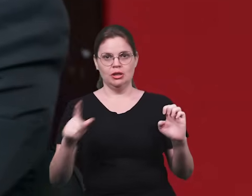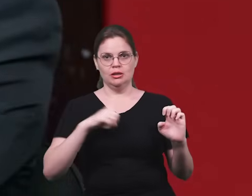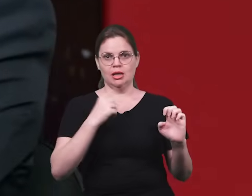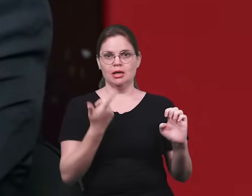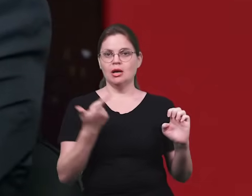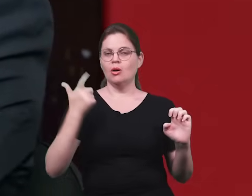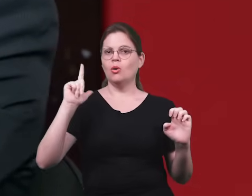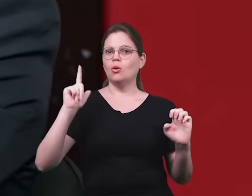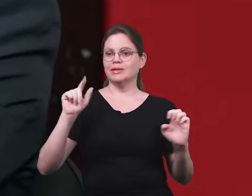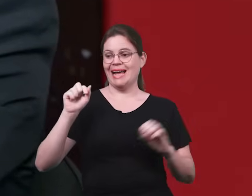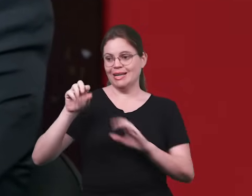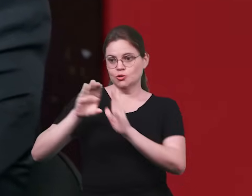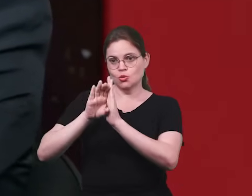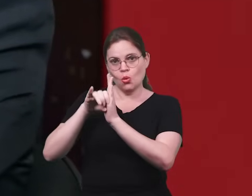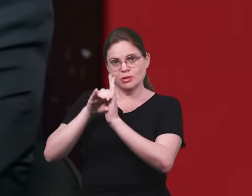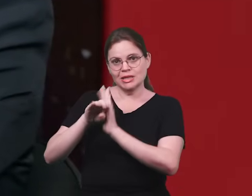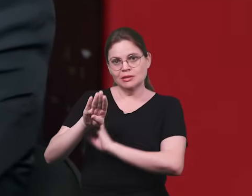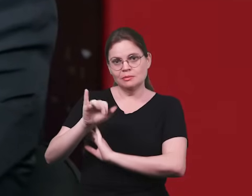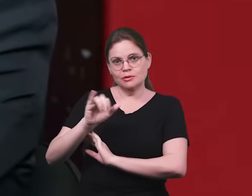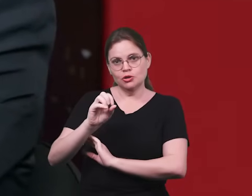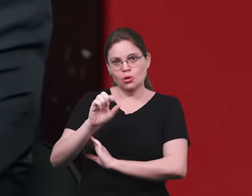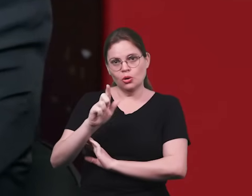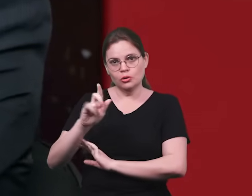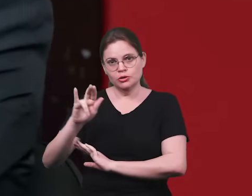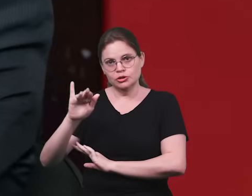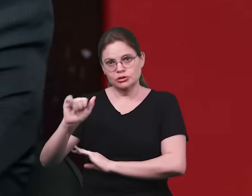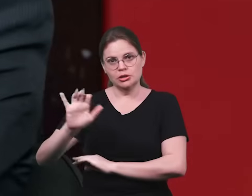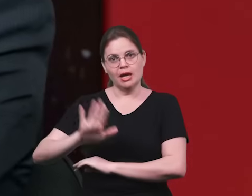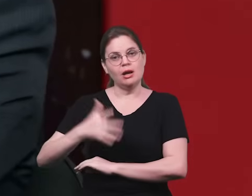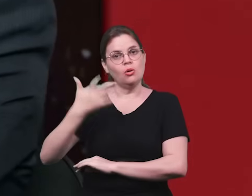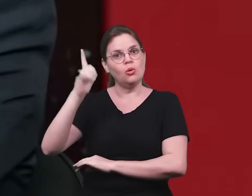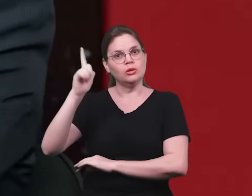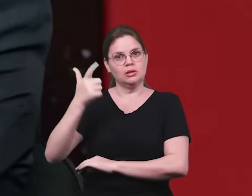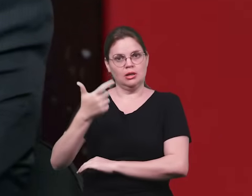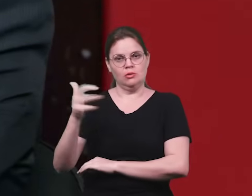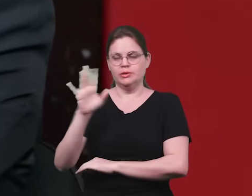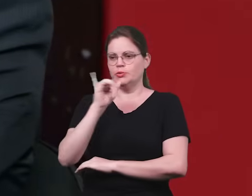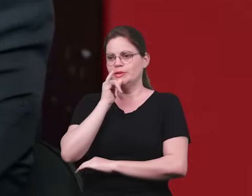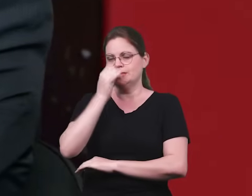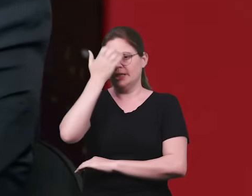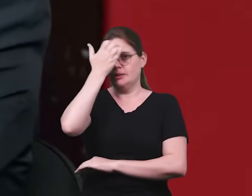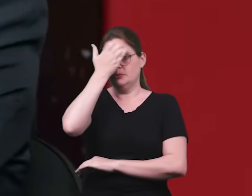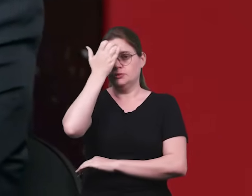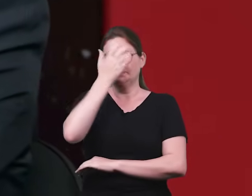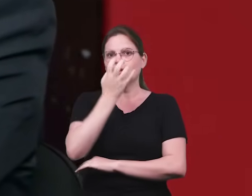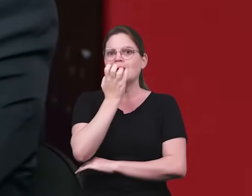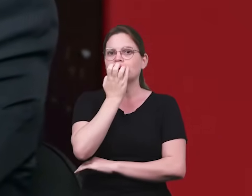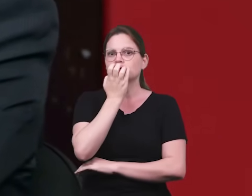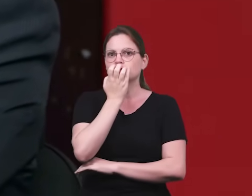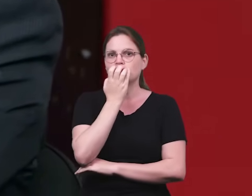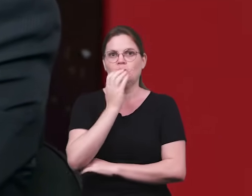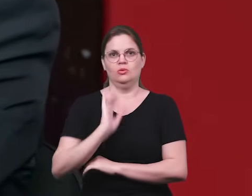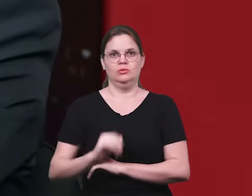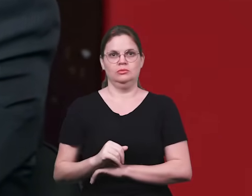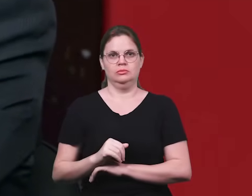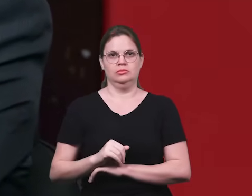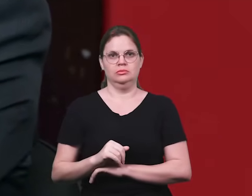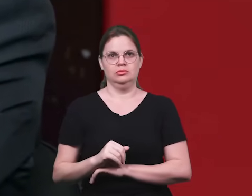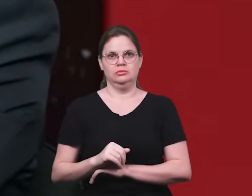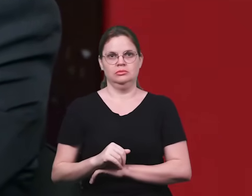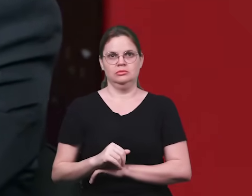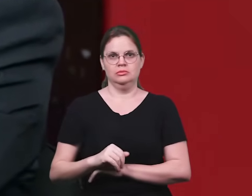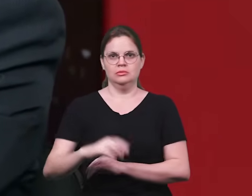mais específico, ele está falando de um organismo específico, né? Por exemplo, um cachorro, né? O